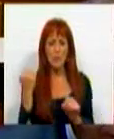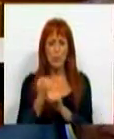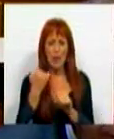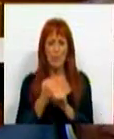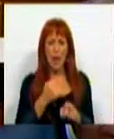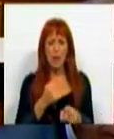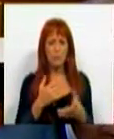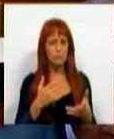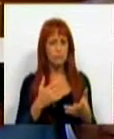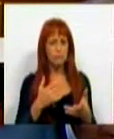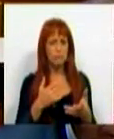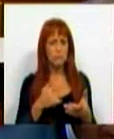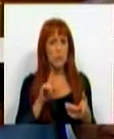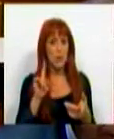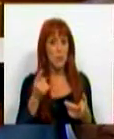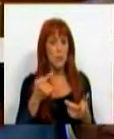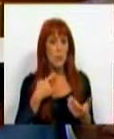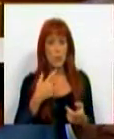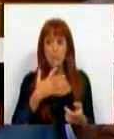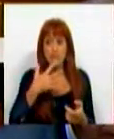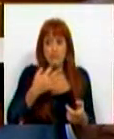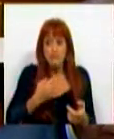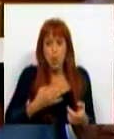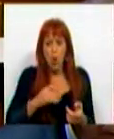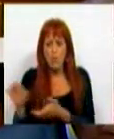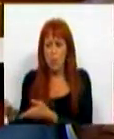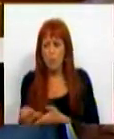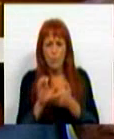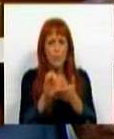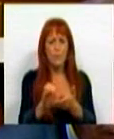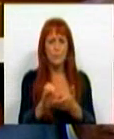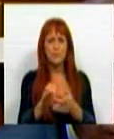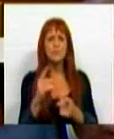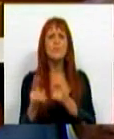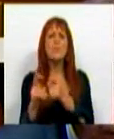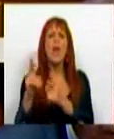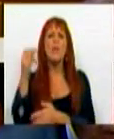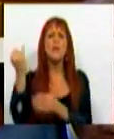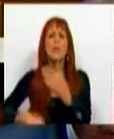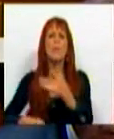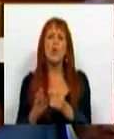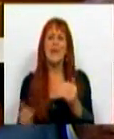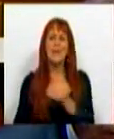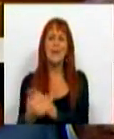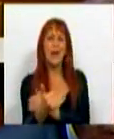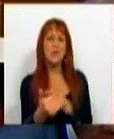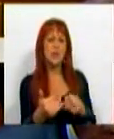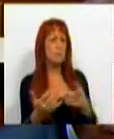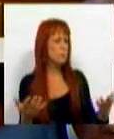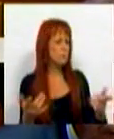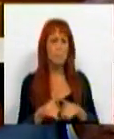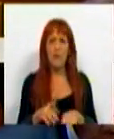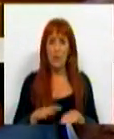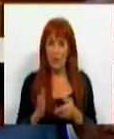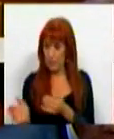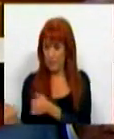trabalho seria inteiramente financiada por aumento de impostos indiretos e, portanto, por